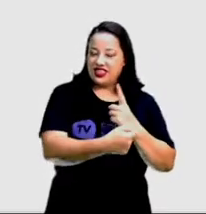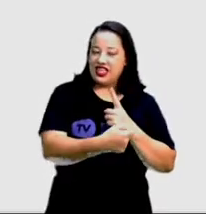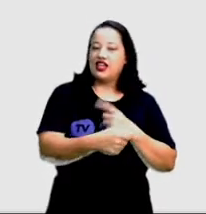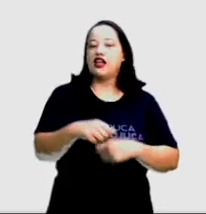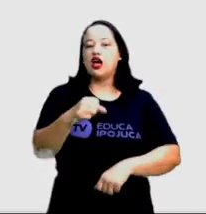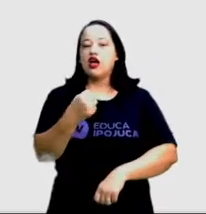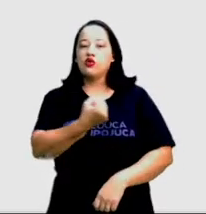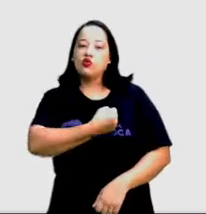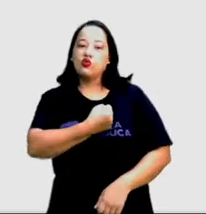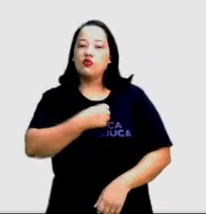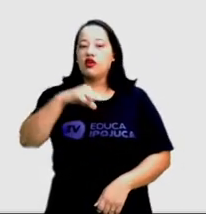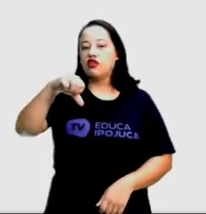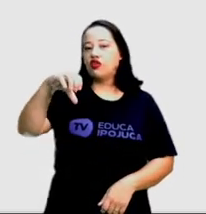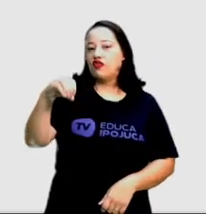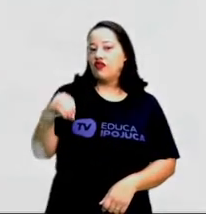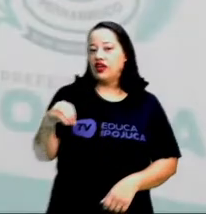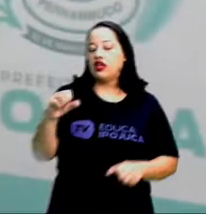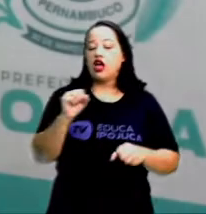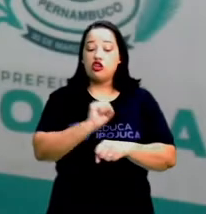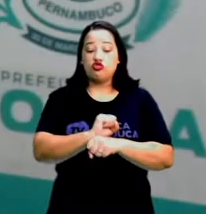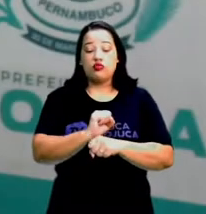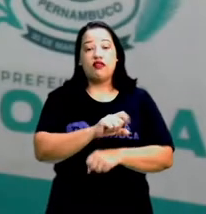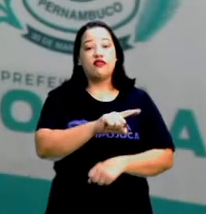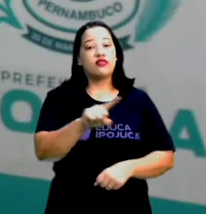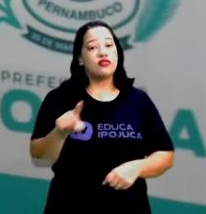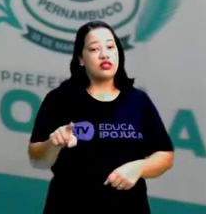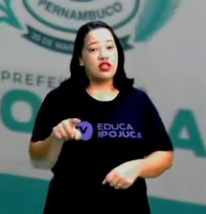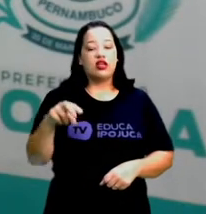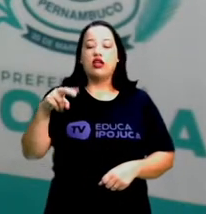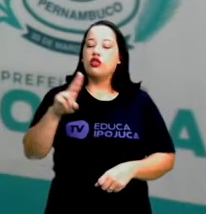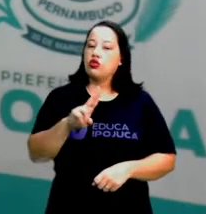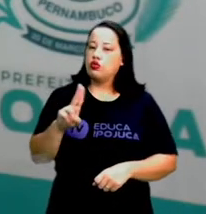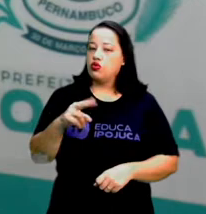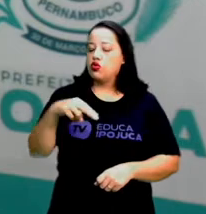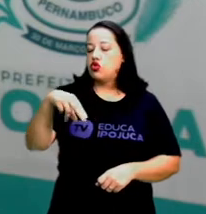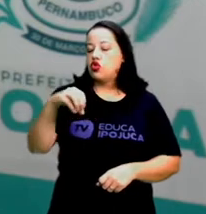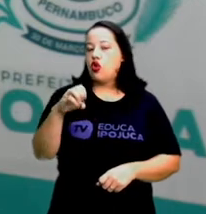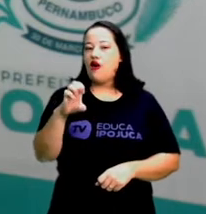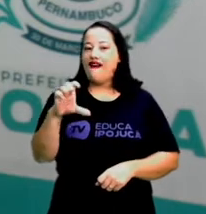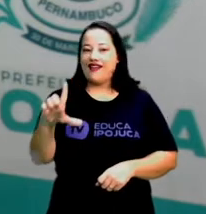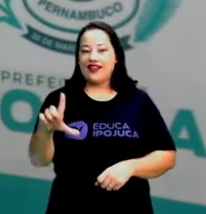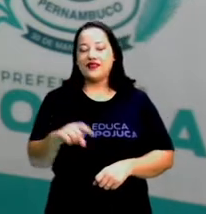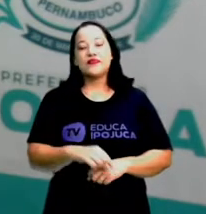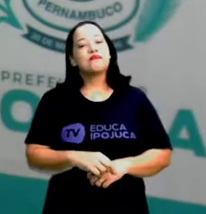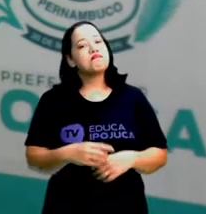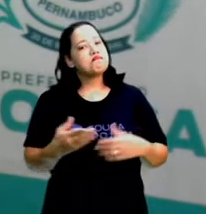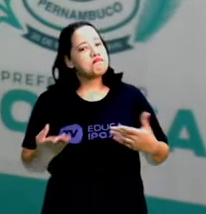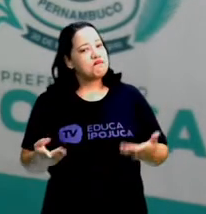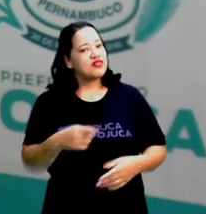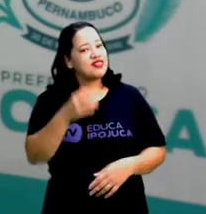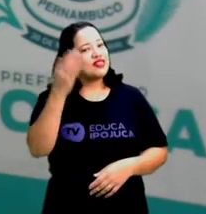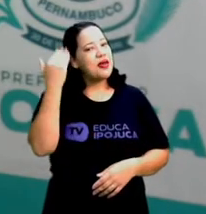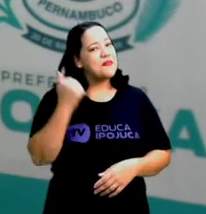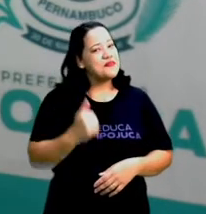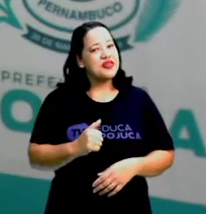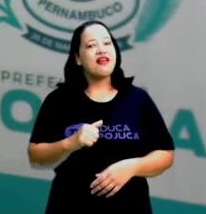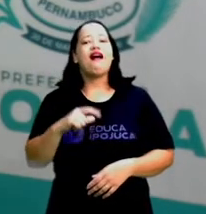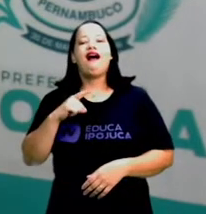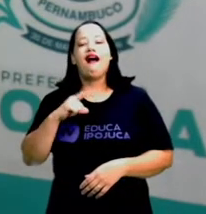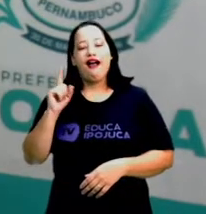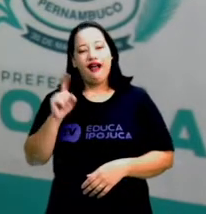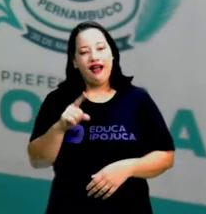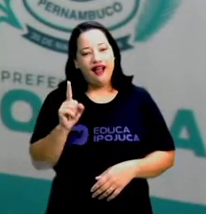você, Noé. Crianças, esse texto que nós acabamos de ler, vocês sabiam que é um